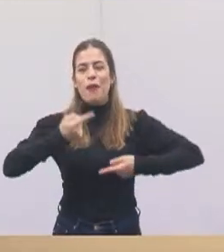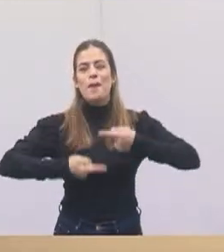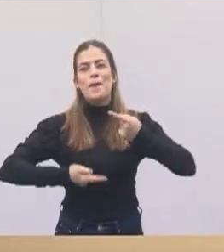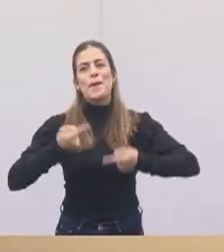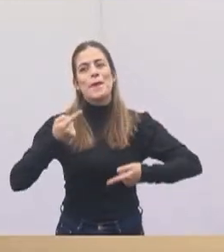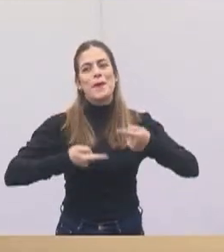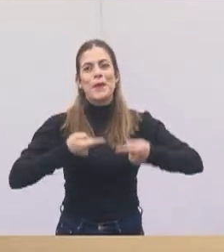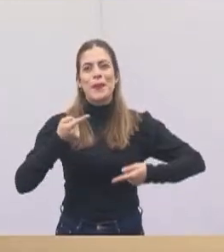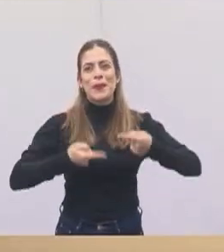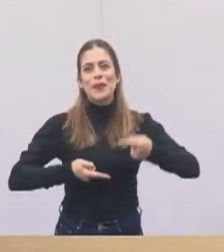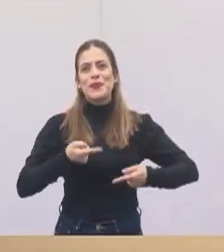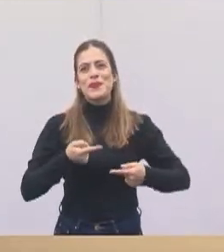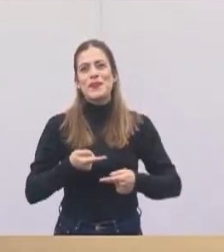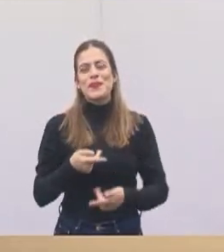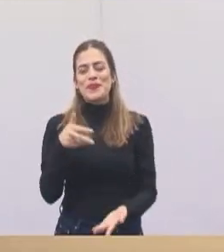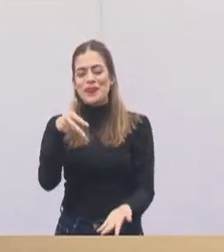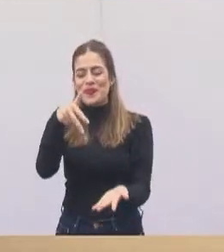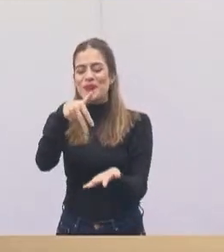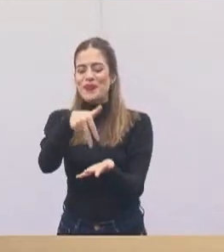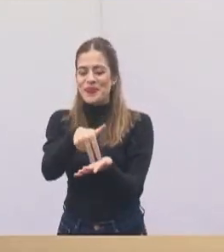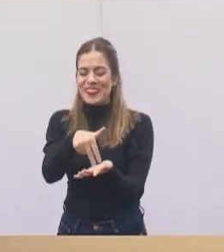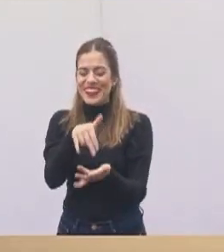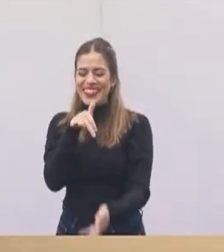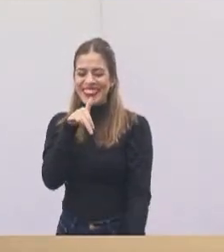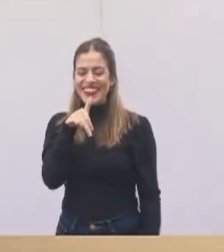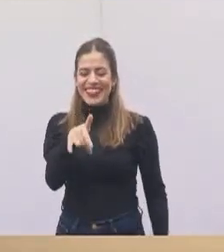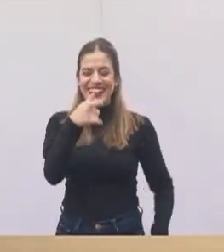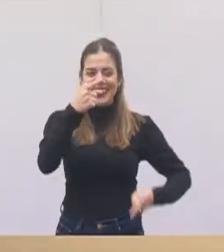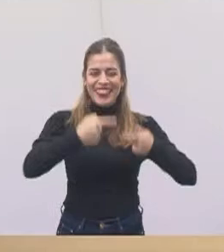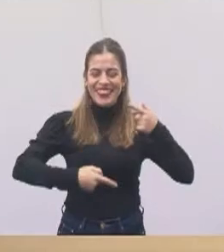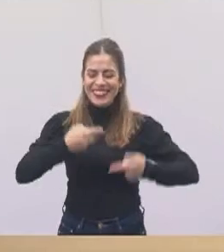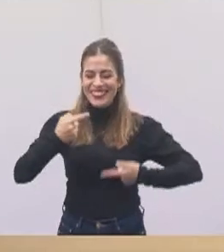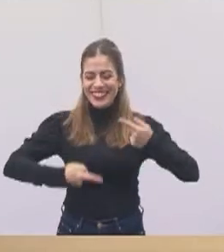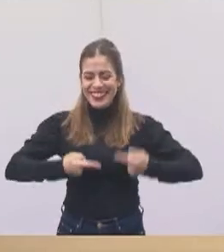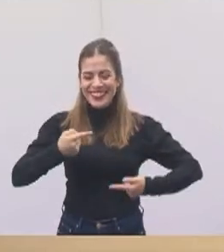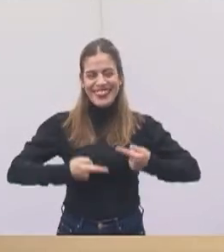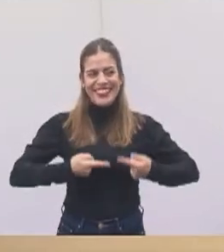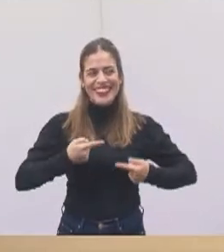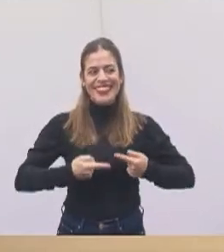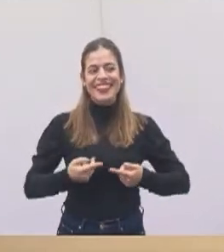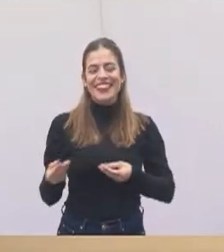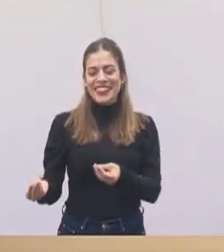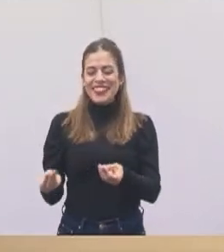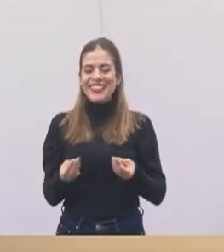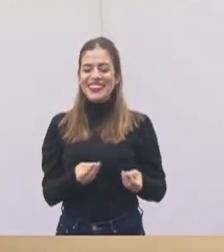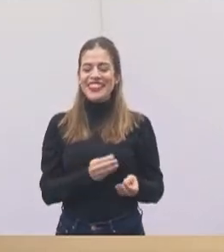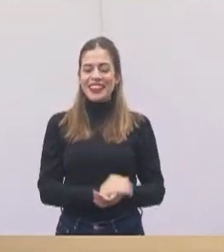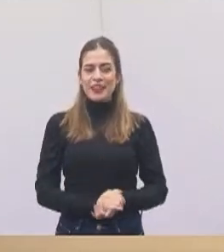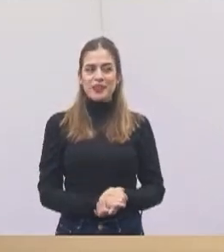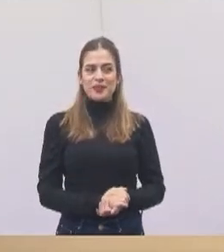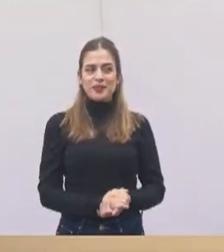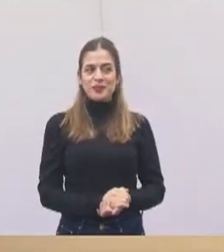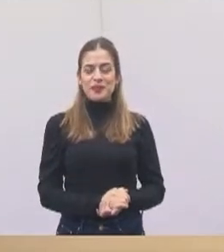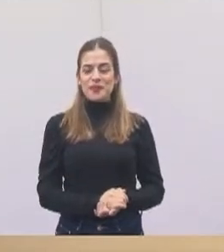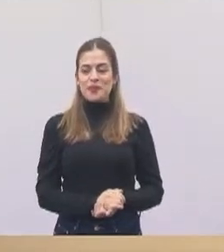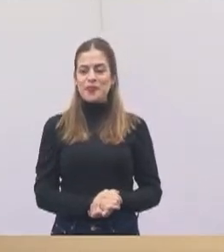aqui eu sempre falo nessa tribuna, a disputa política, ela vai se dar no meio setembro e outubro do ano que